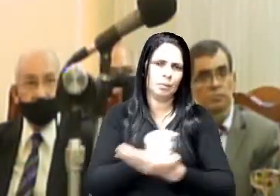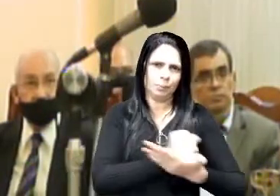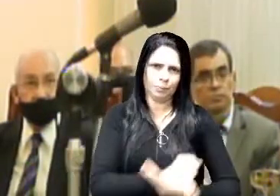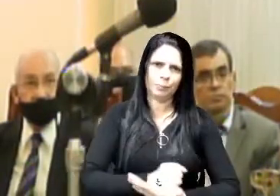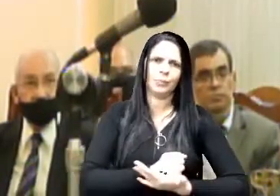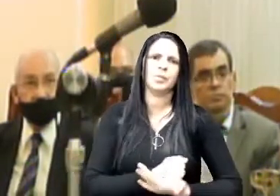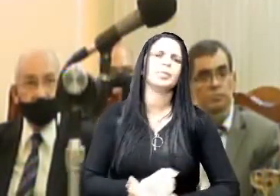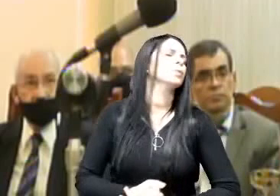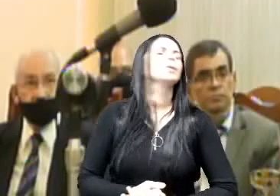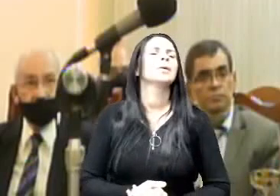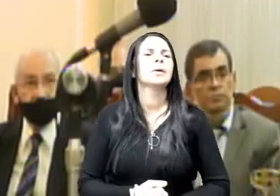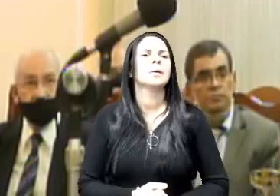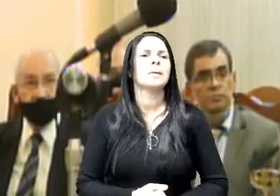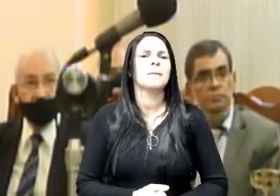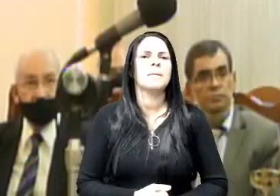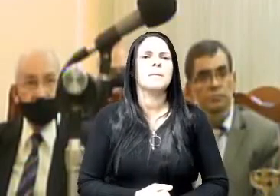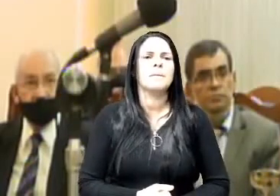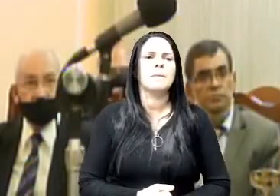Contribuíram.